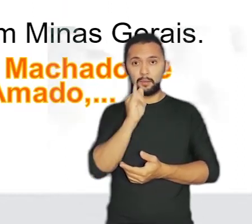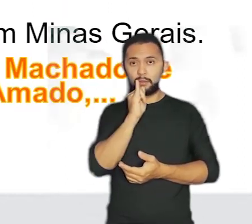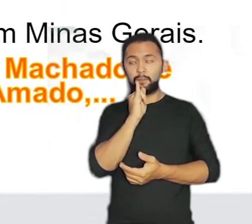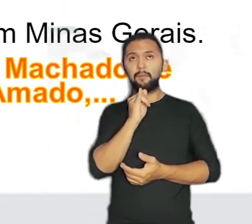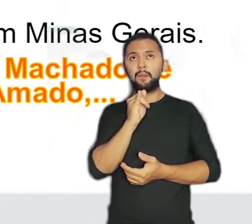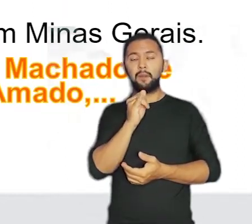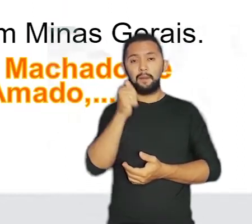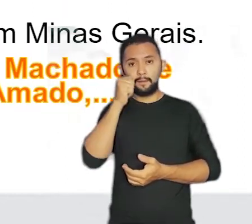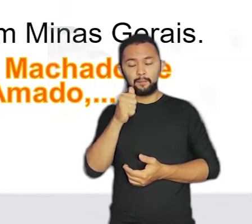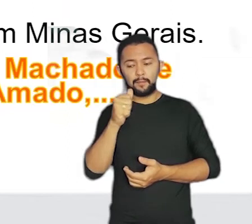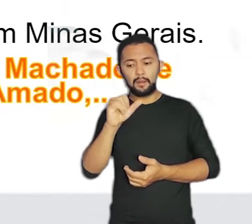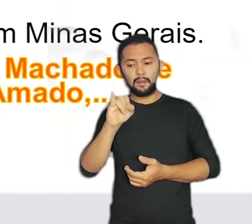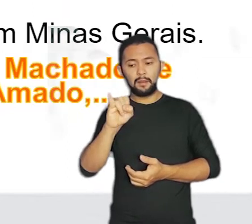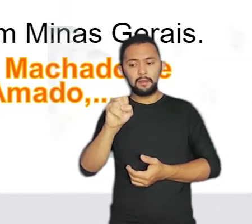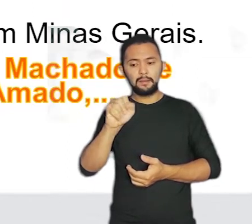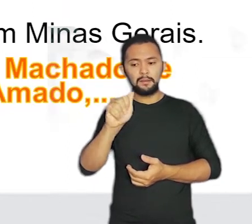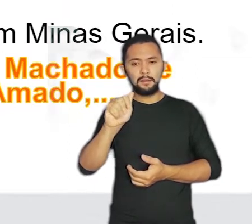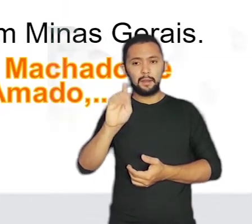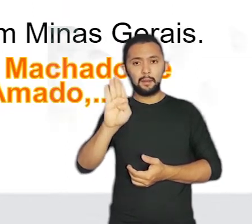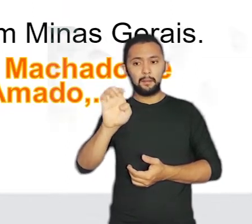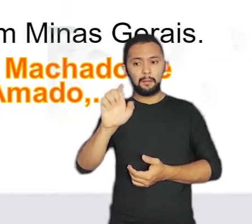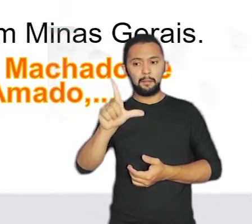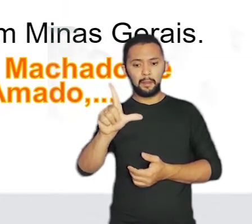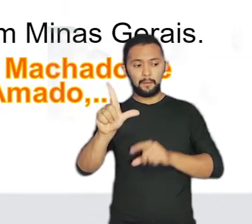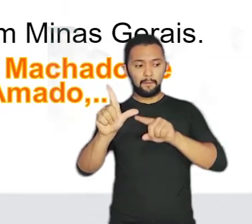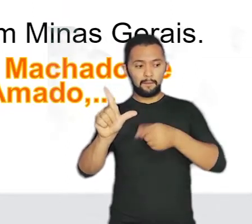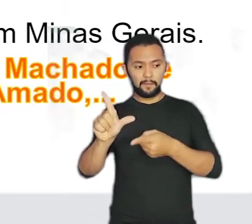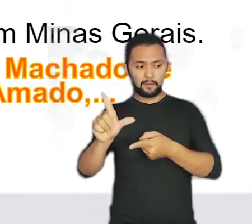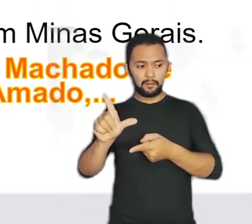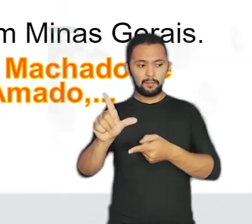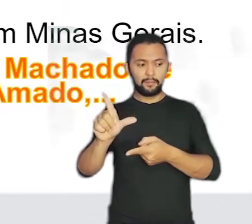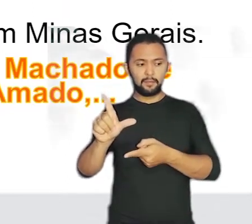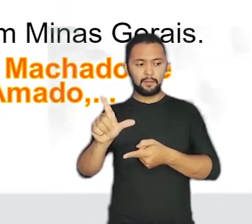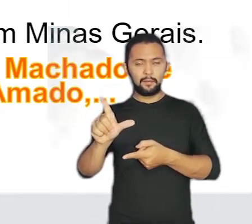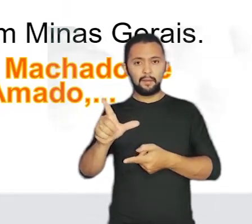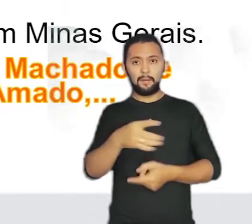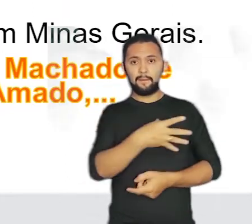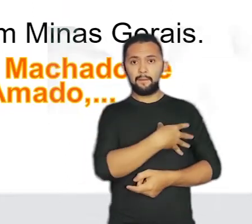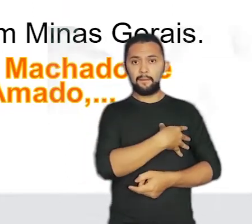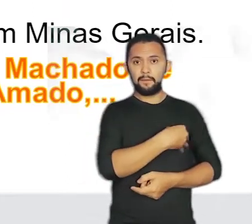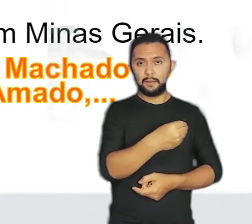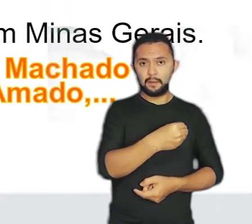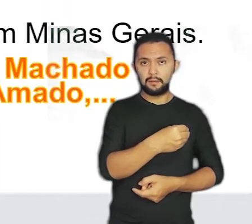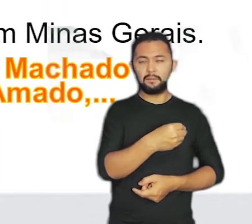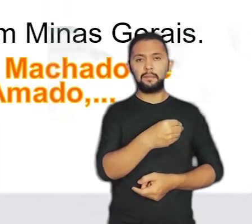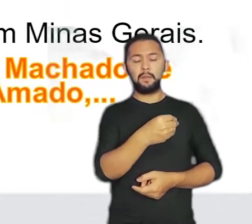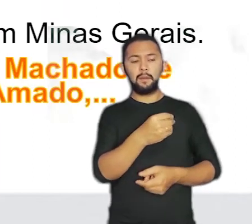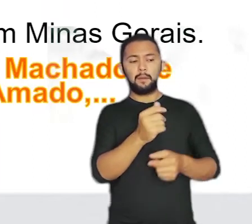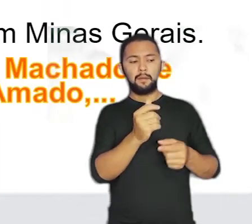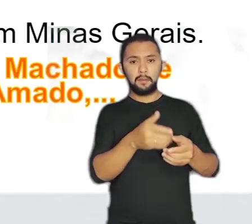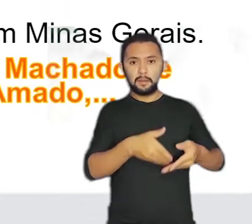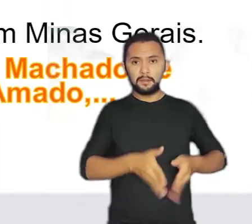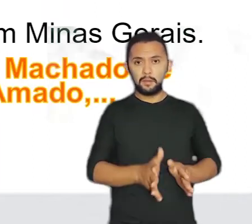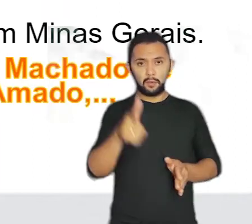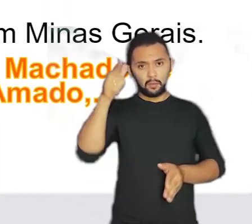Renato, nasceu ontem. Essa informação aí, pessoal, destacada na tela, ela pode ser retirada aí da oração sem prejuízo. Eu